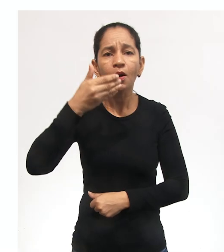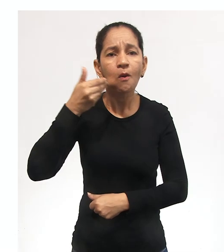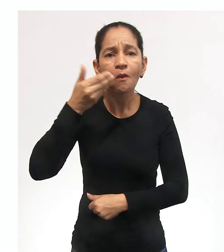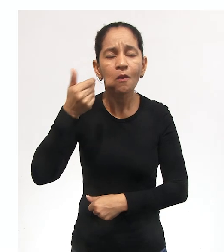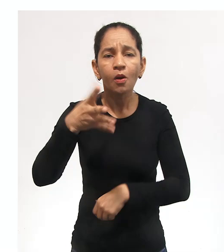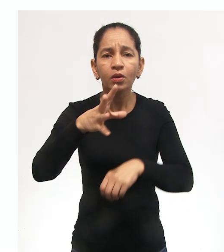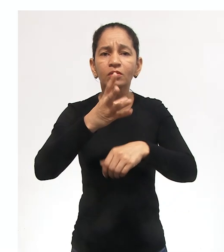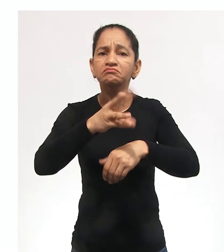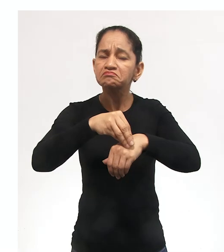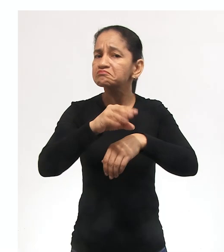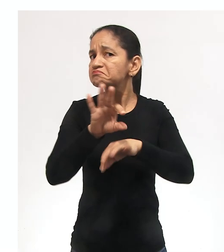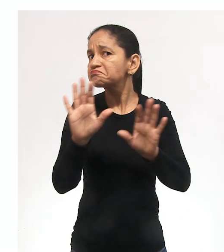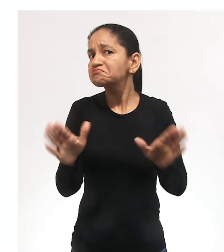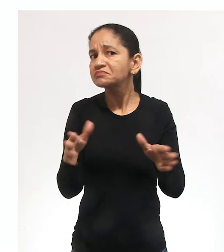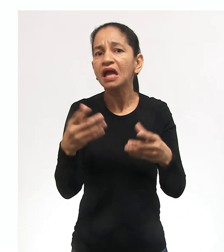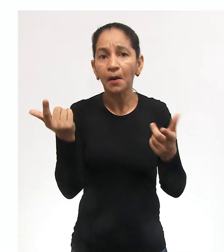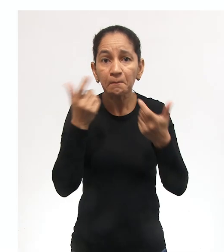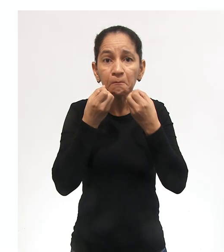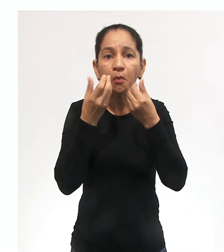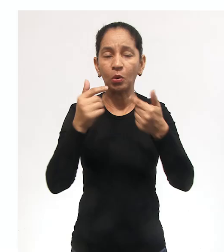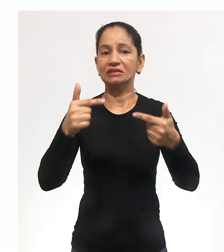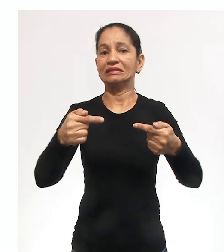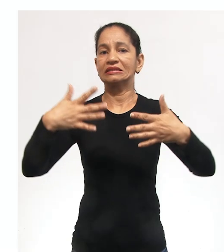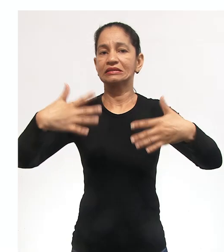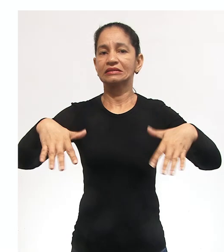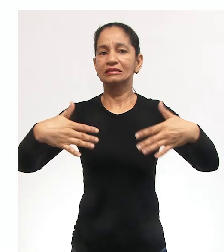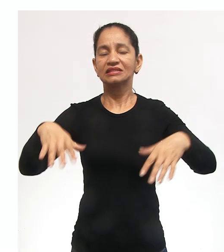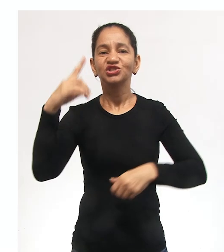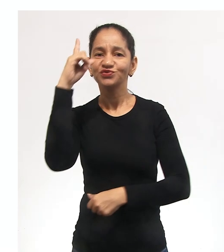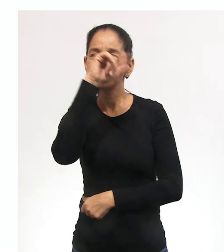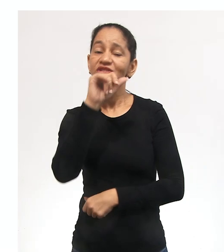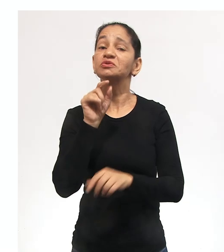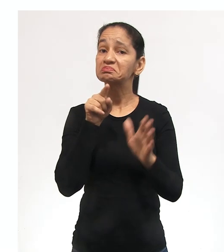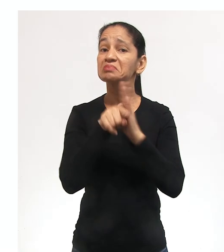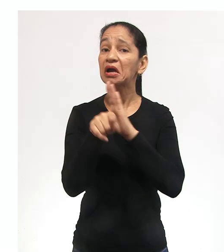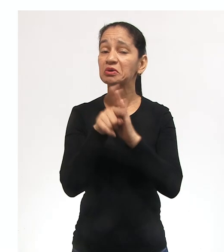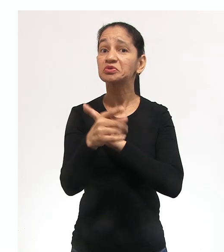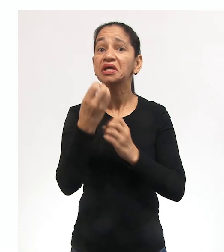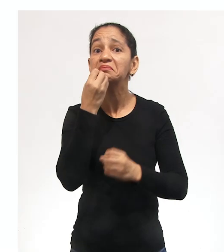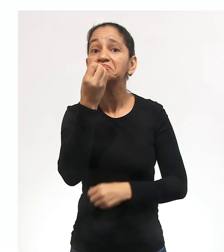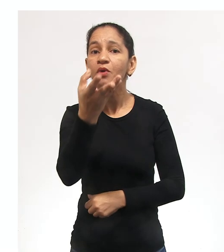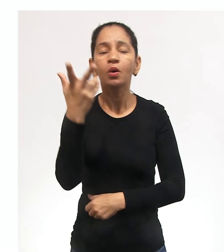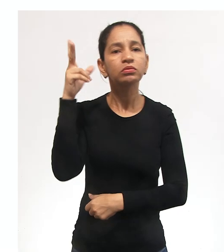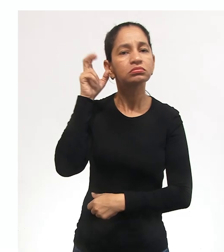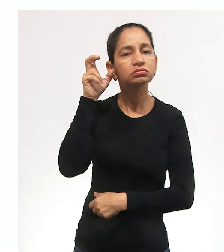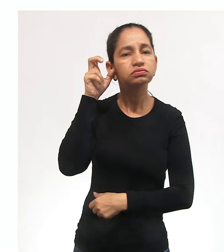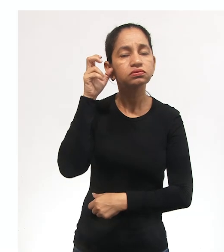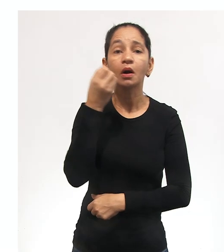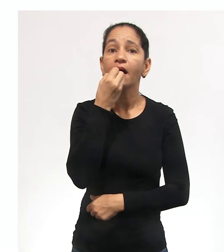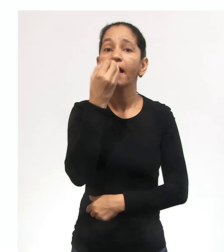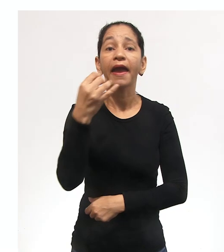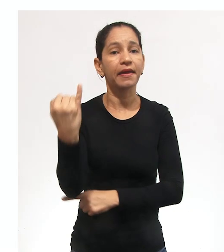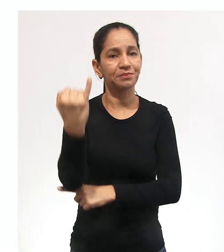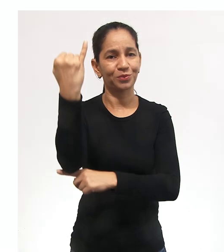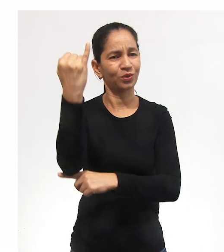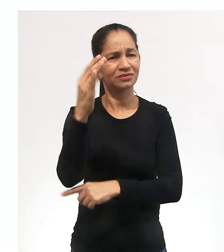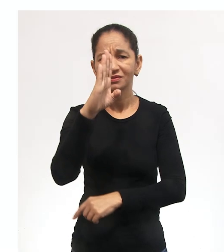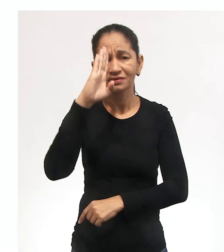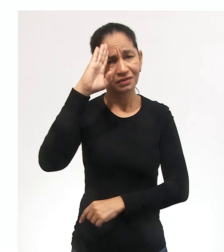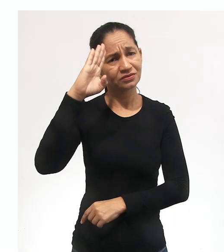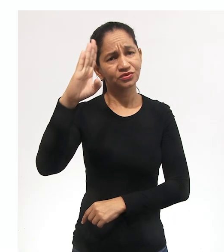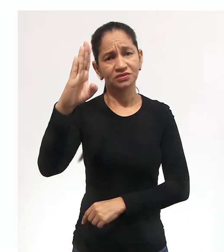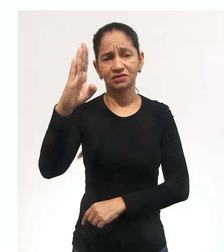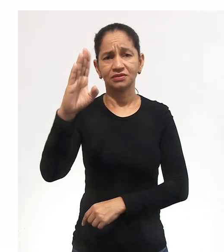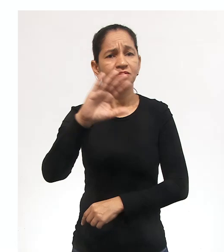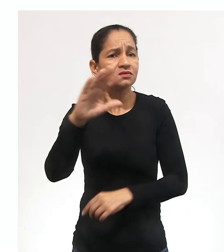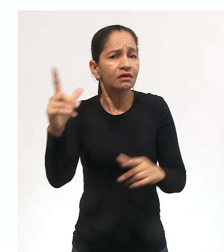eles acharam de mais desafiador na atividade e escuta as respostas desses estudantes,